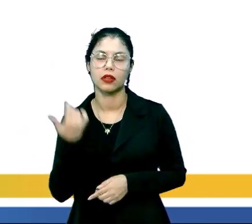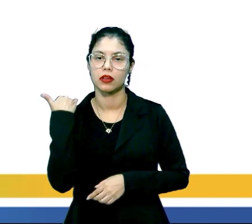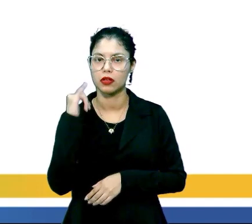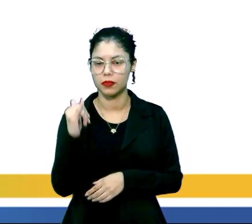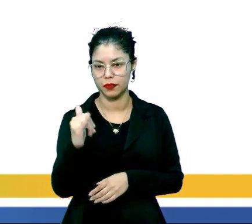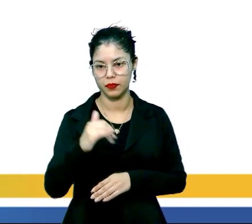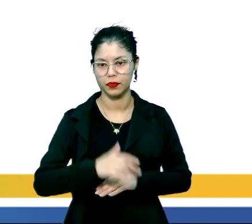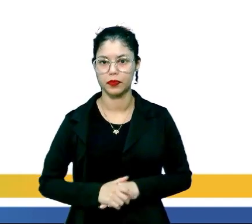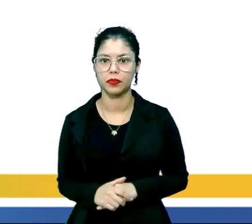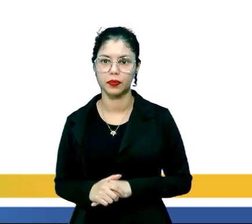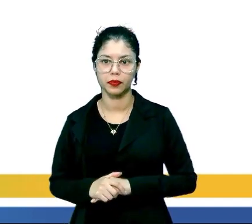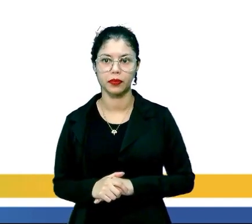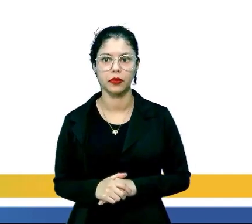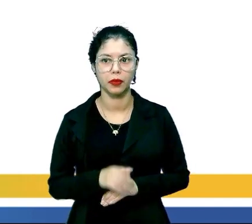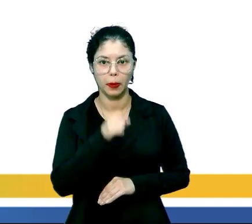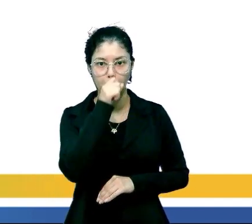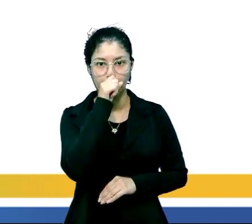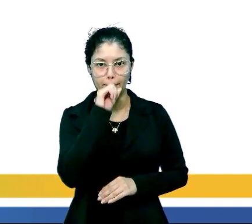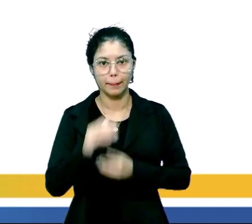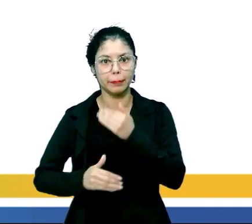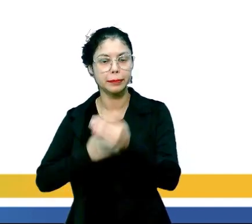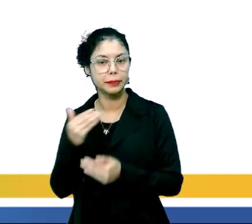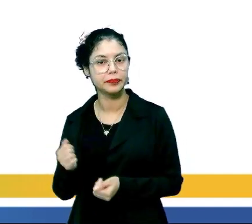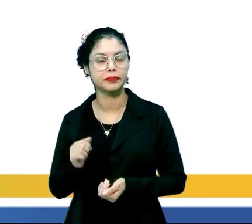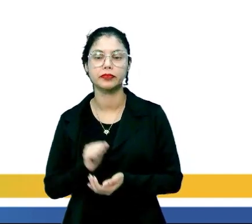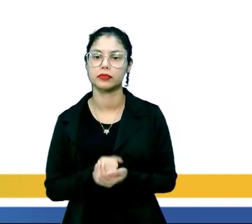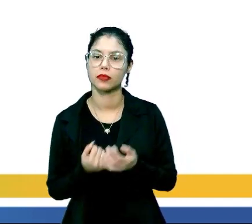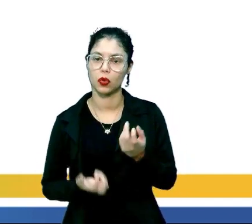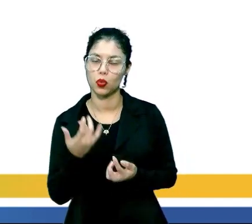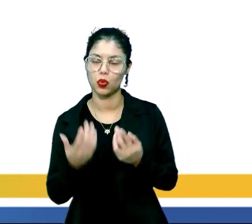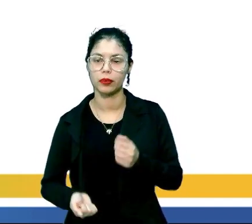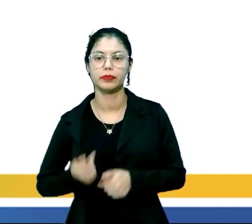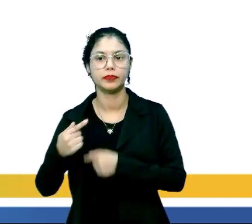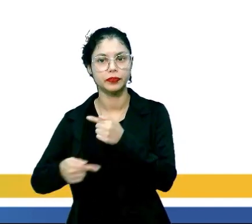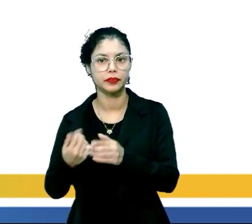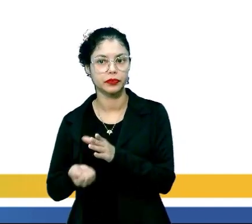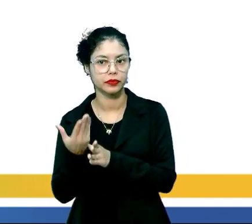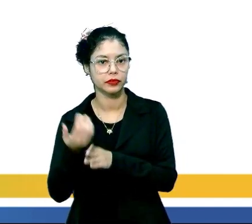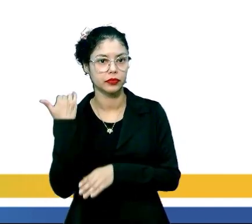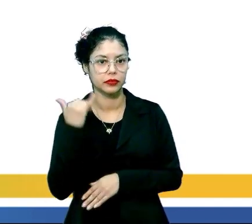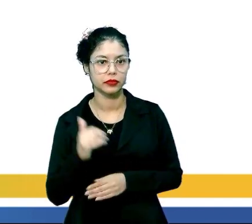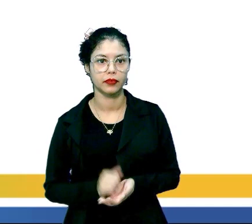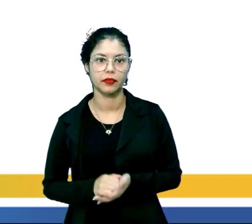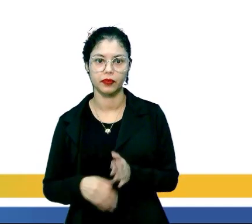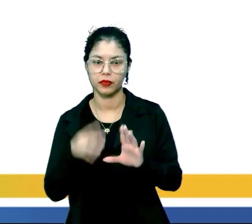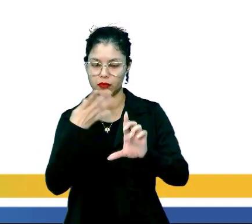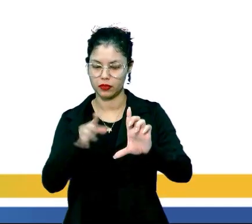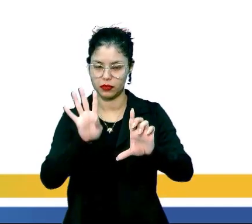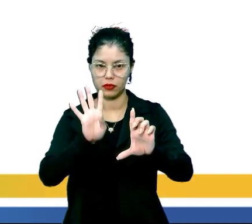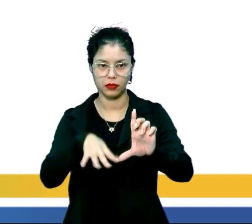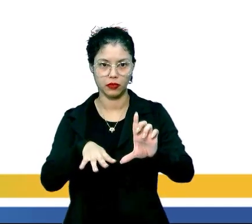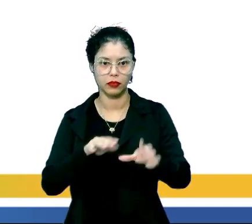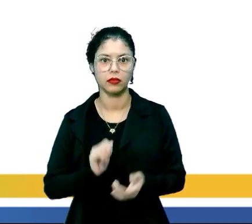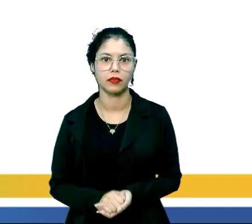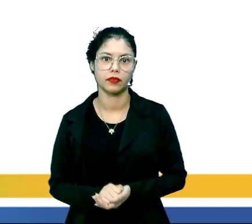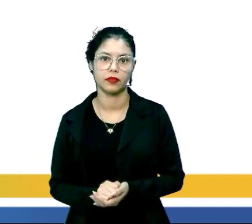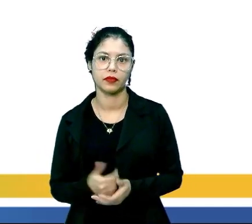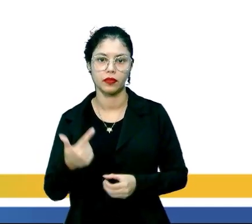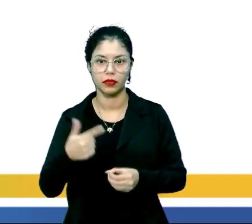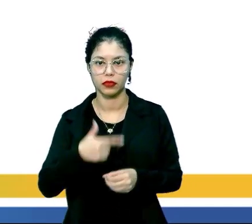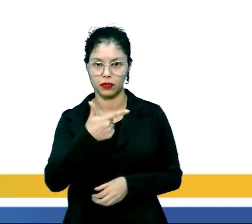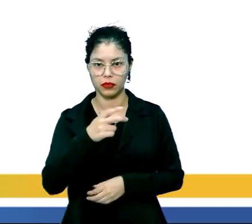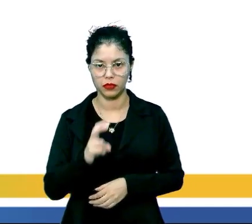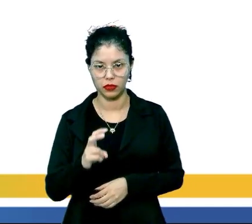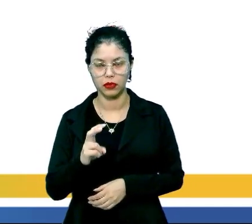está produzindo gás carbônico. Durante a queima de combustíveis fósseis para a geração de energia. O quadro traz as entalpias de combustão